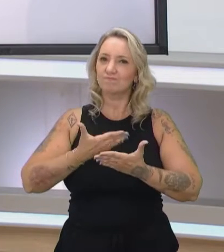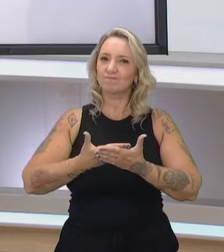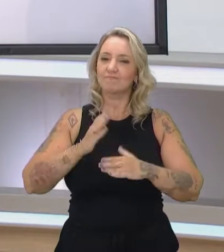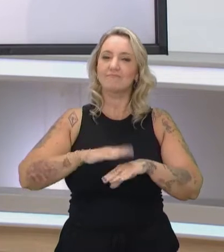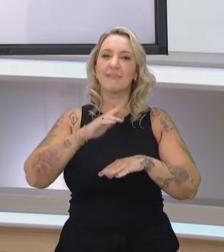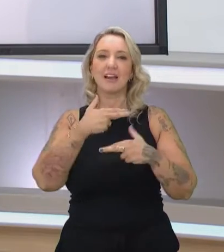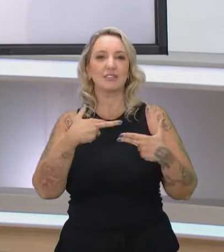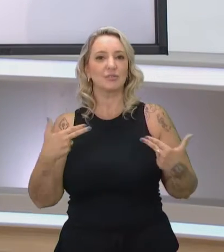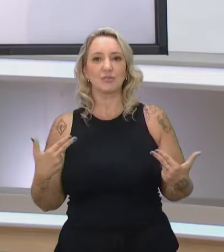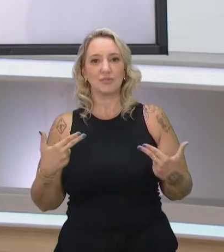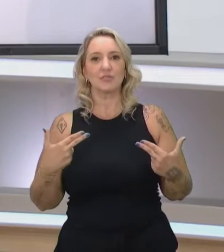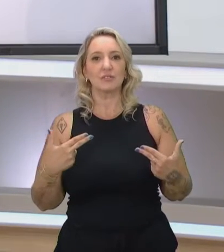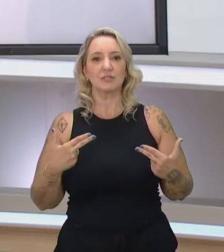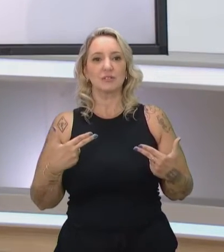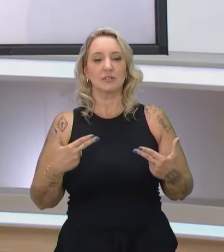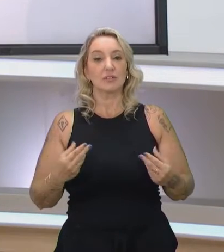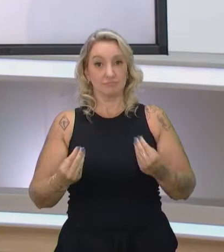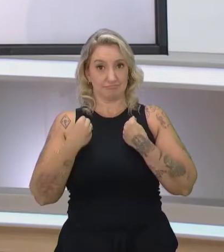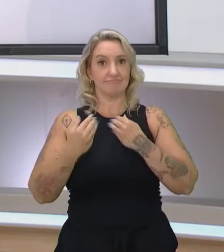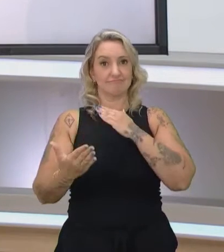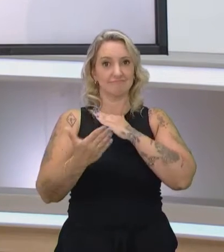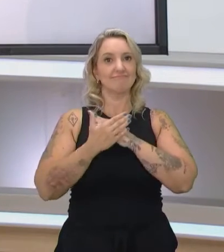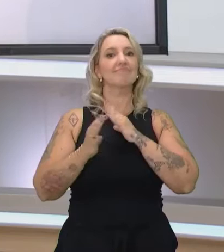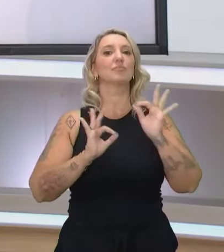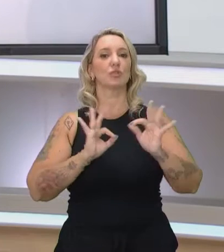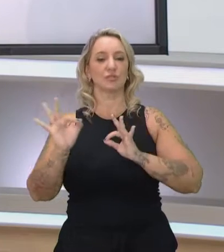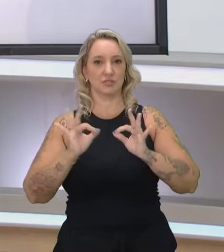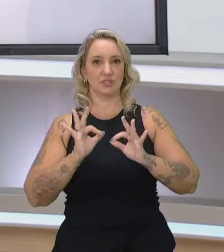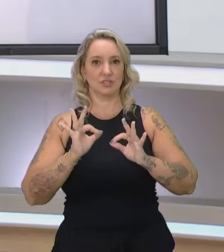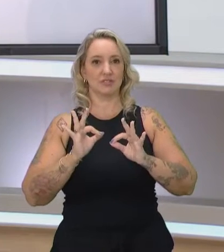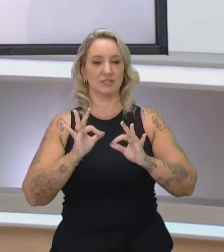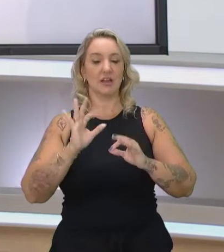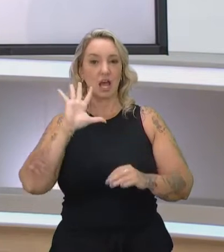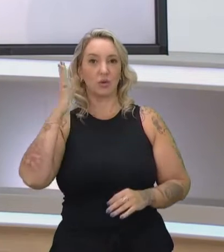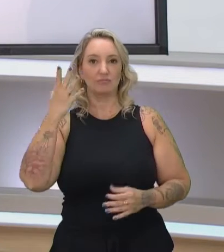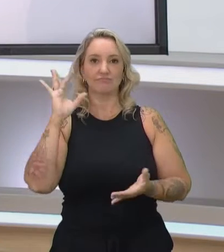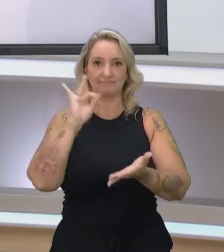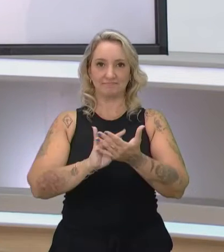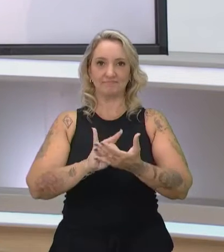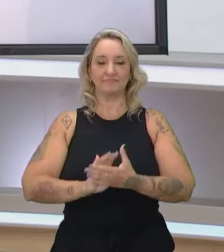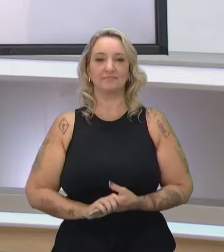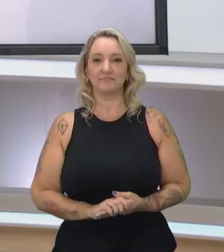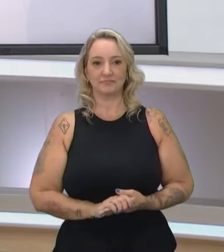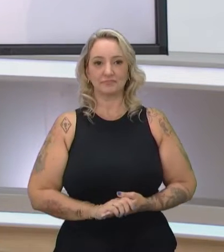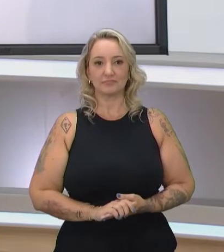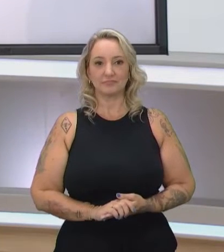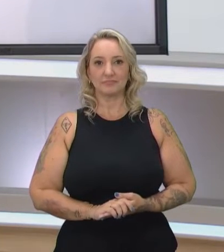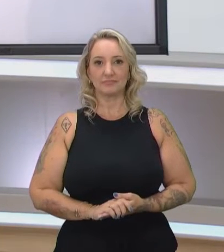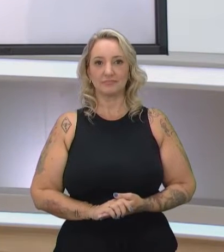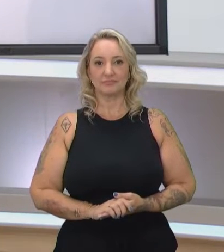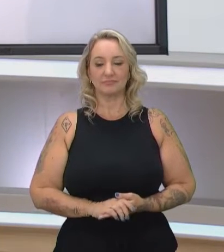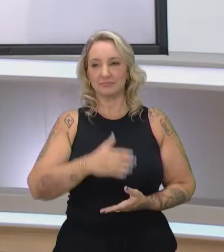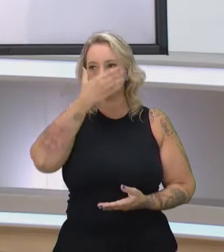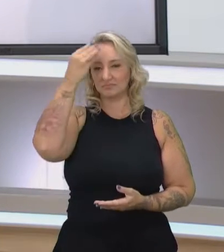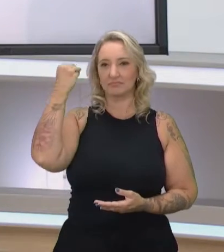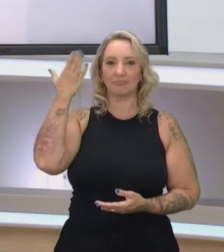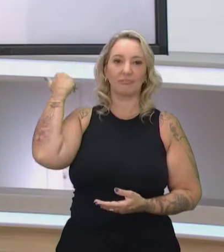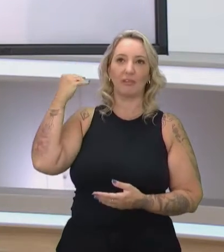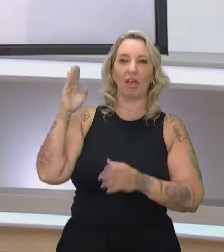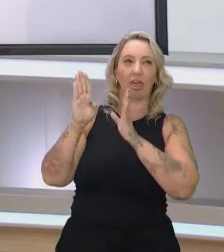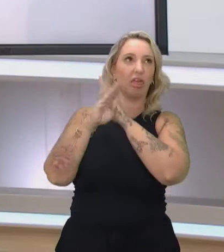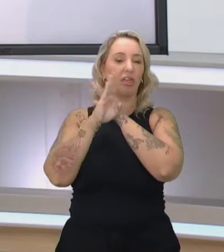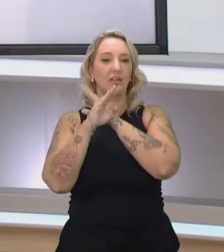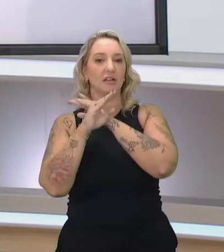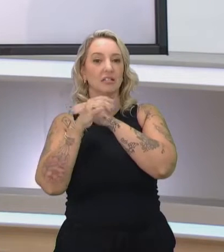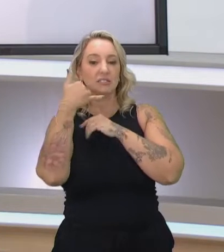coisas que sustentem o meu projeto, que fazem meu projeto aí acontecer. E esquecer um pouco das distrações. Falamos muito, né,